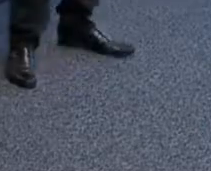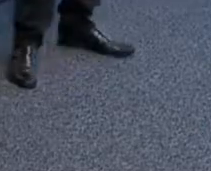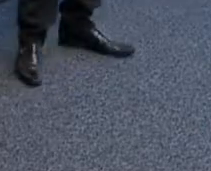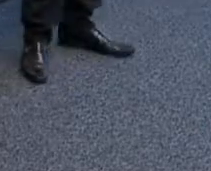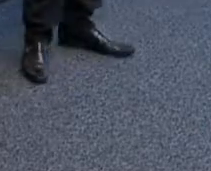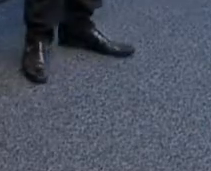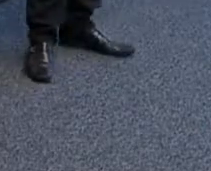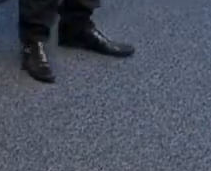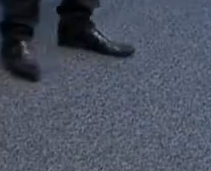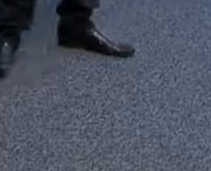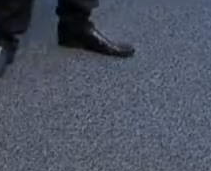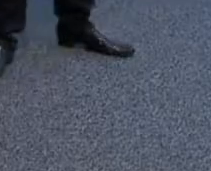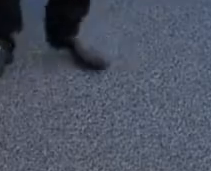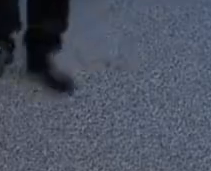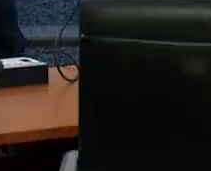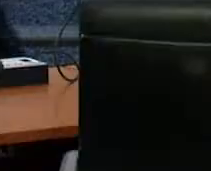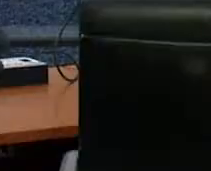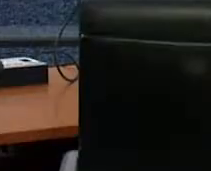Parabéns.